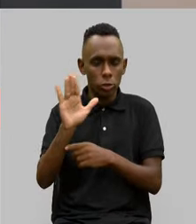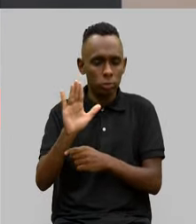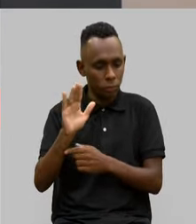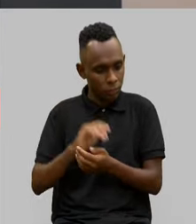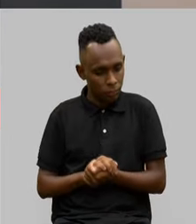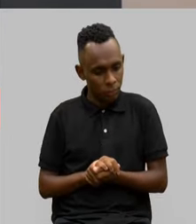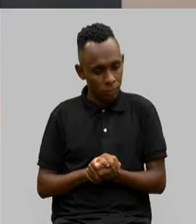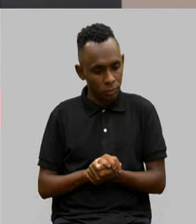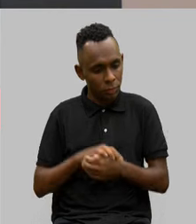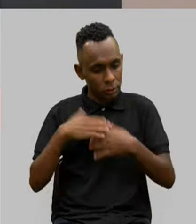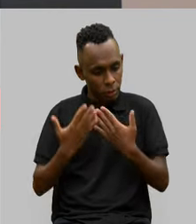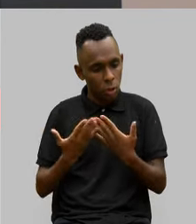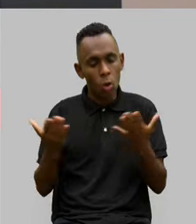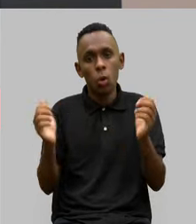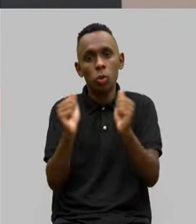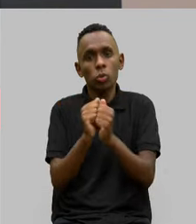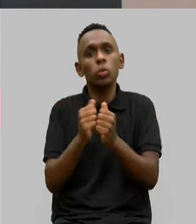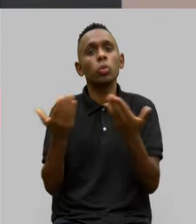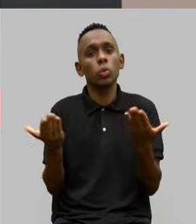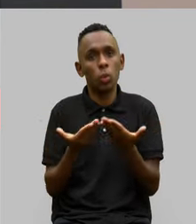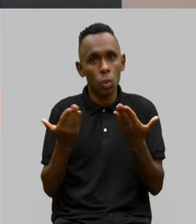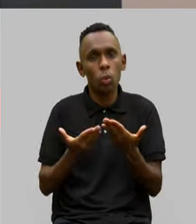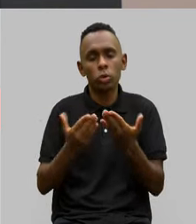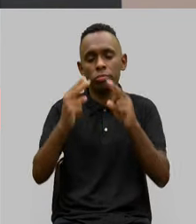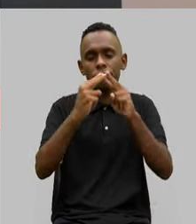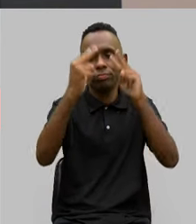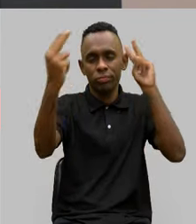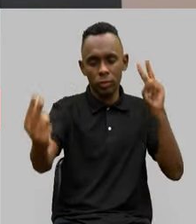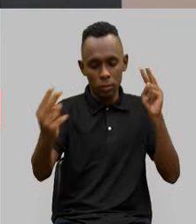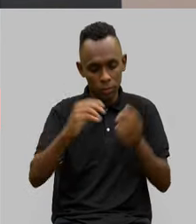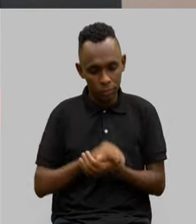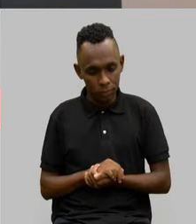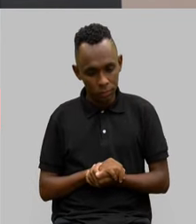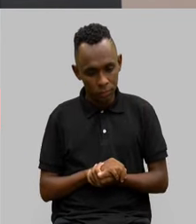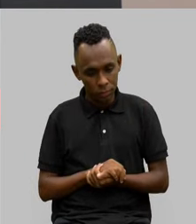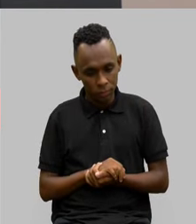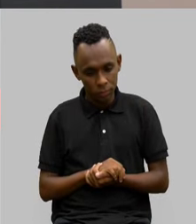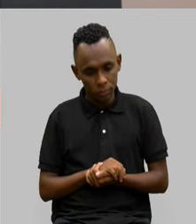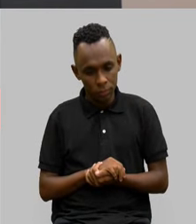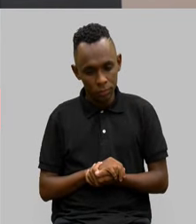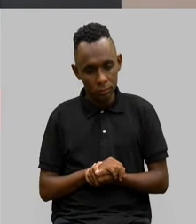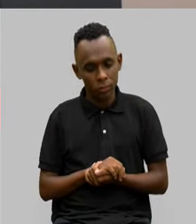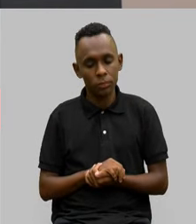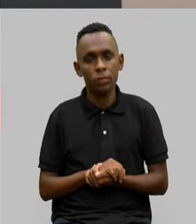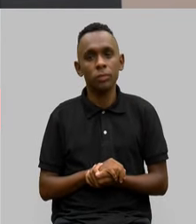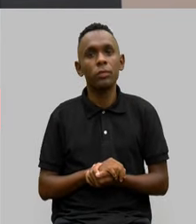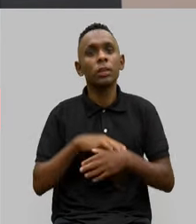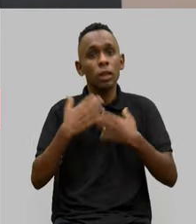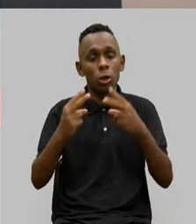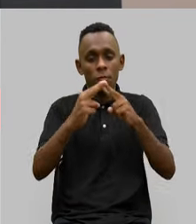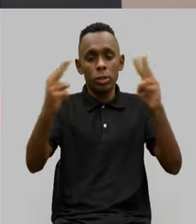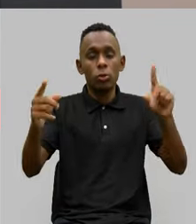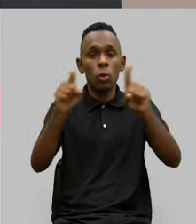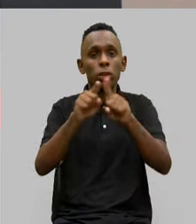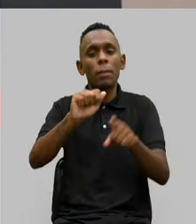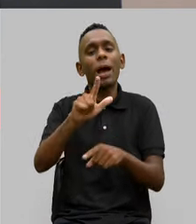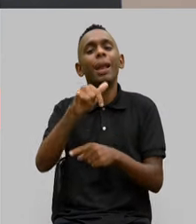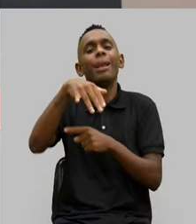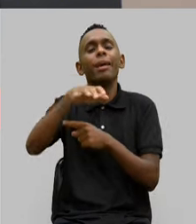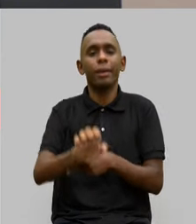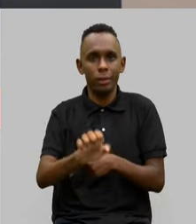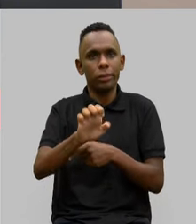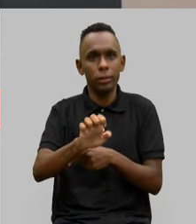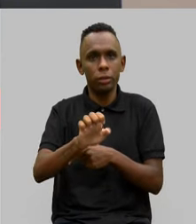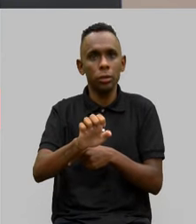estará conosco de maneira virtual também conosco de maneira virtual Aline unes